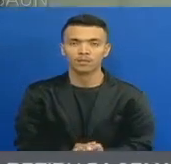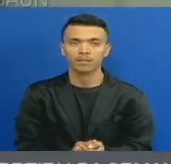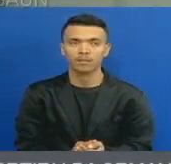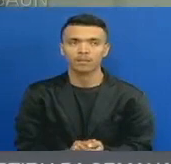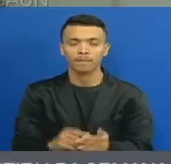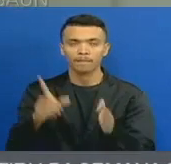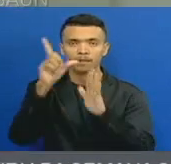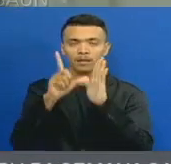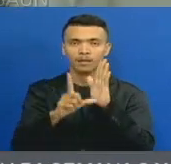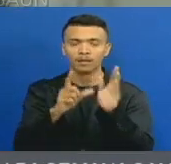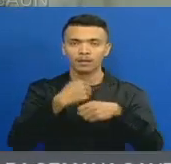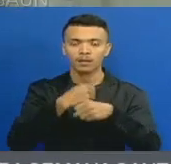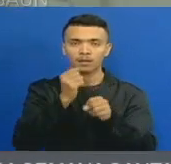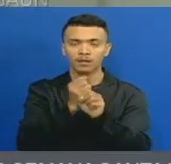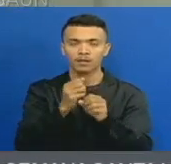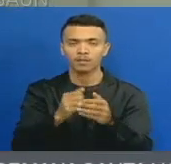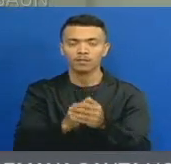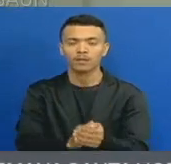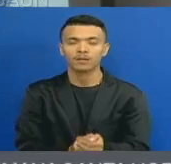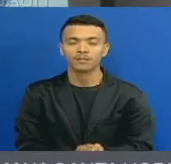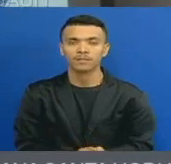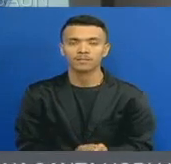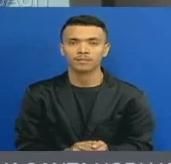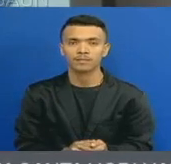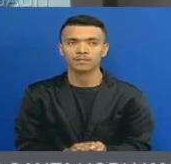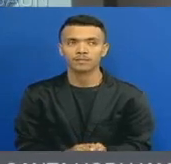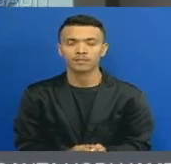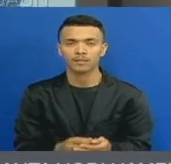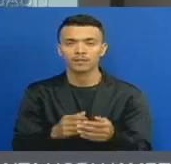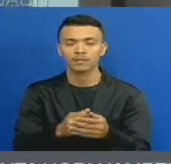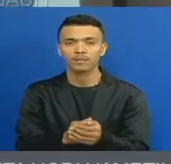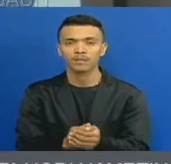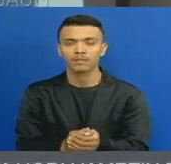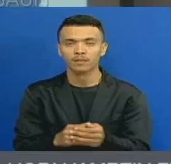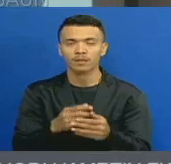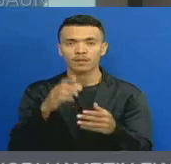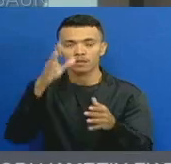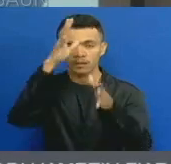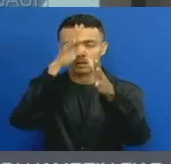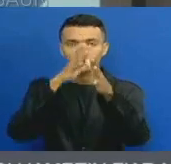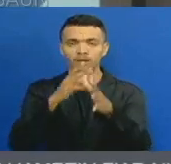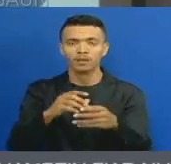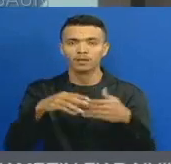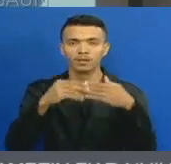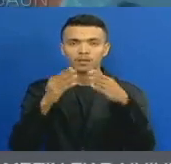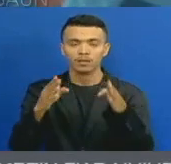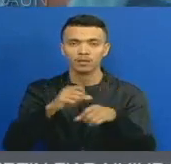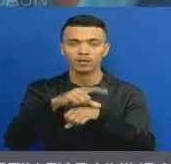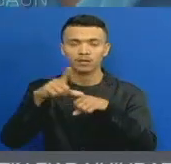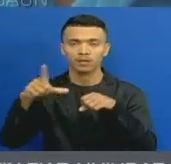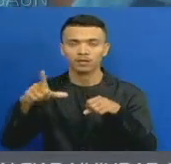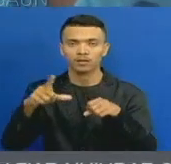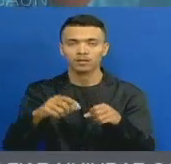designação decreto-lei, né, aloba autor obra literária, artística, científica, Cleanain, autoridade local, liderança comunitária